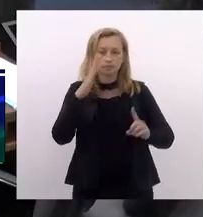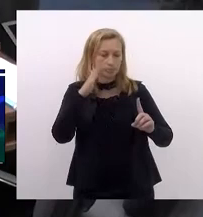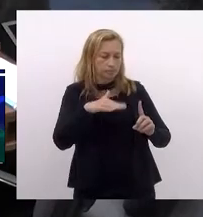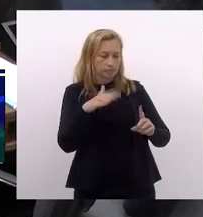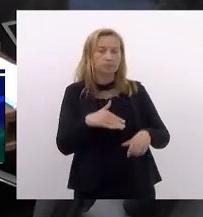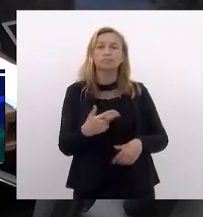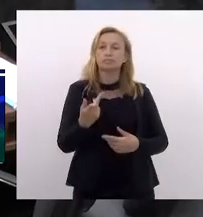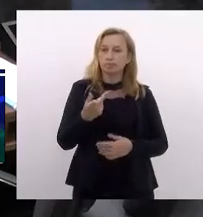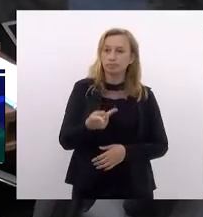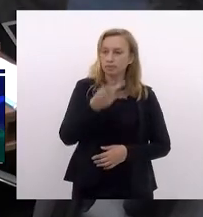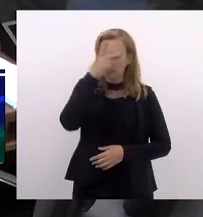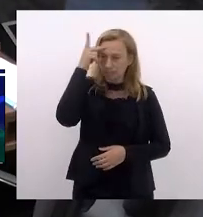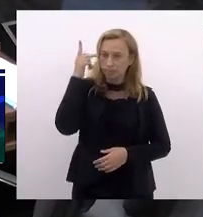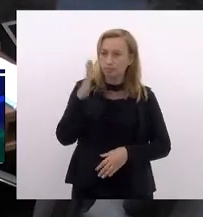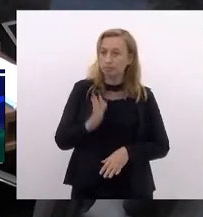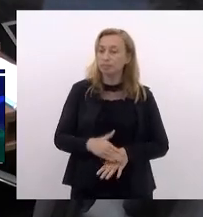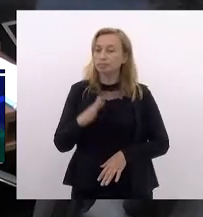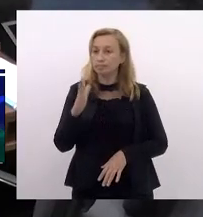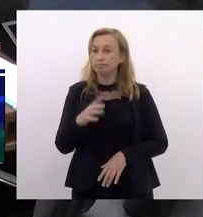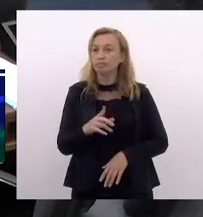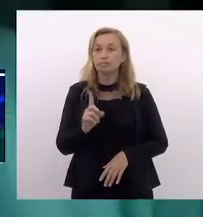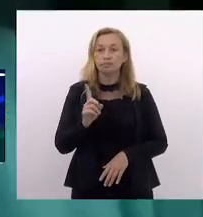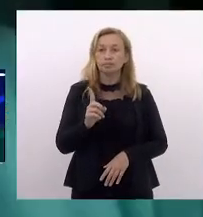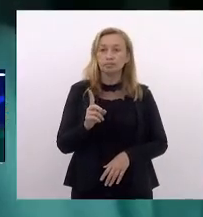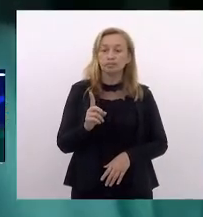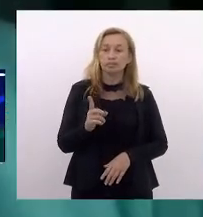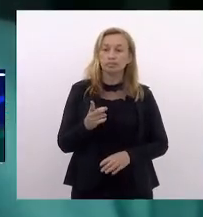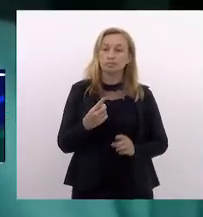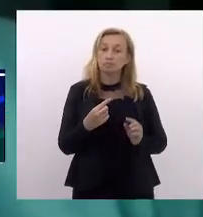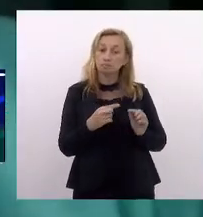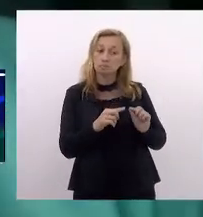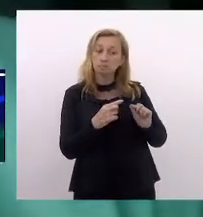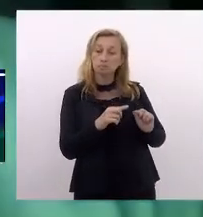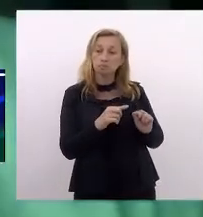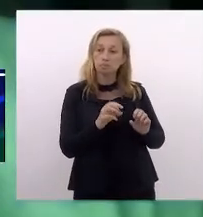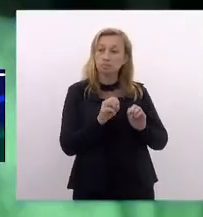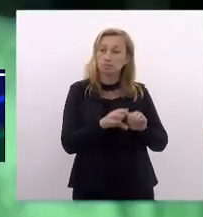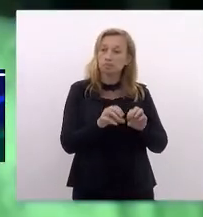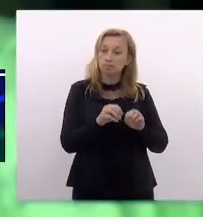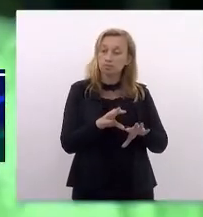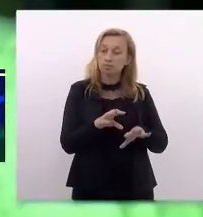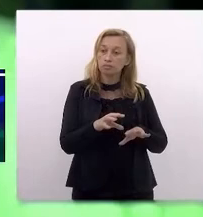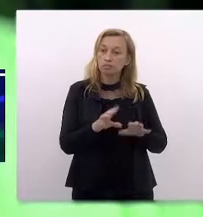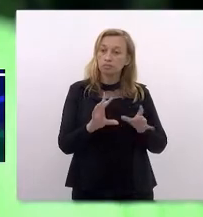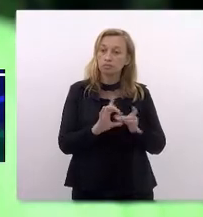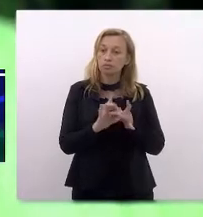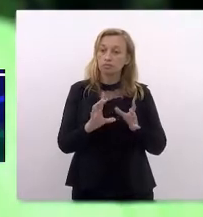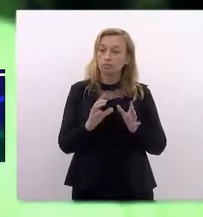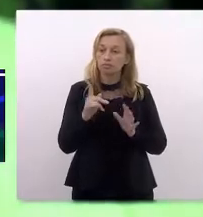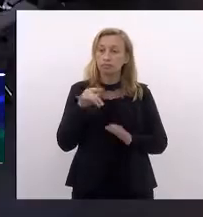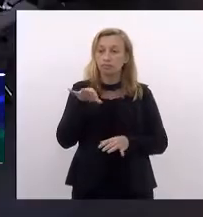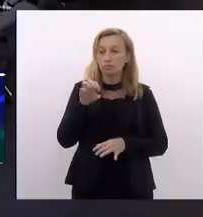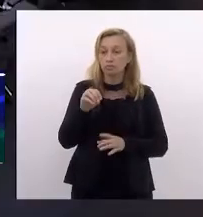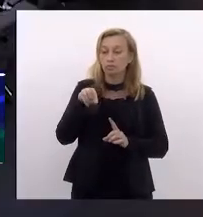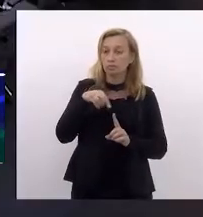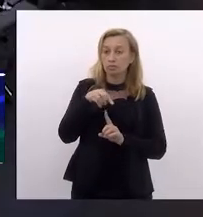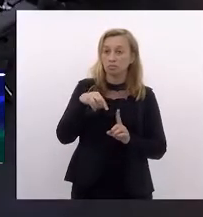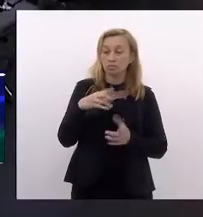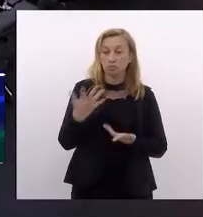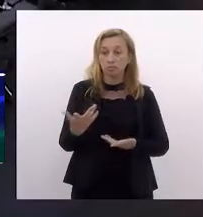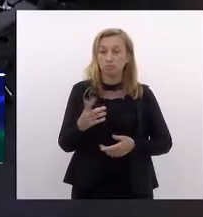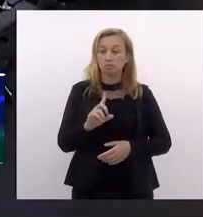personalidade mas não impõe a educação laica um patrono Santo